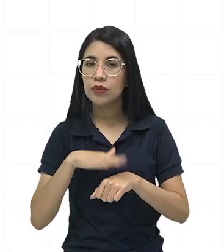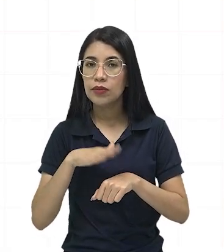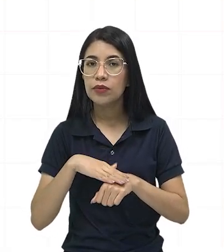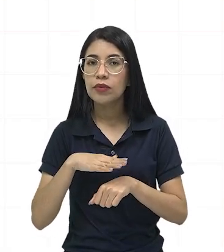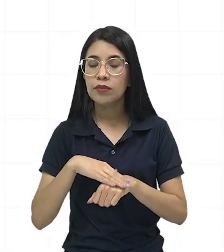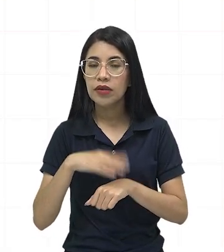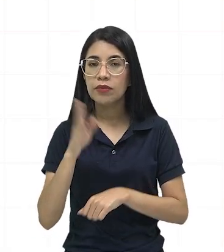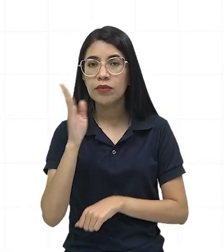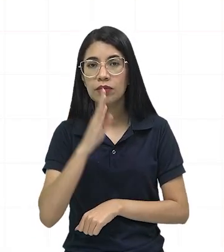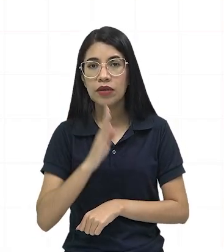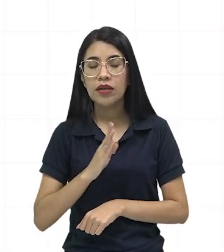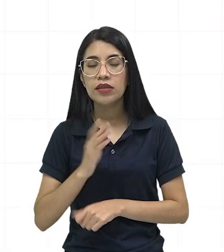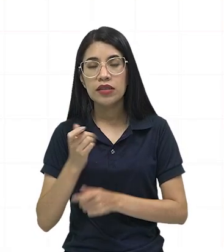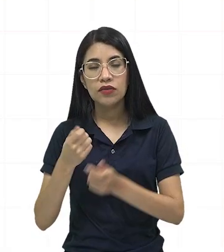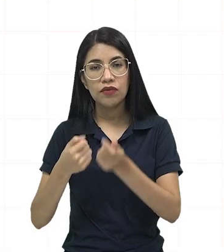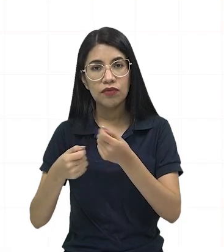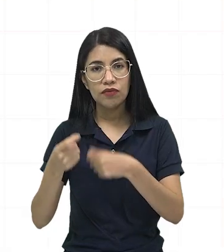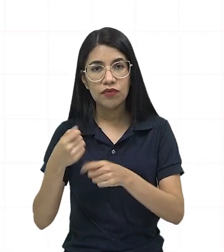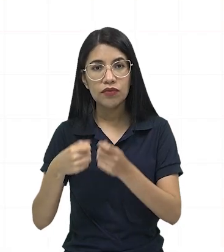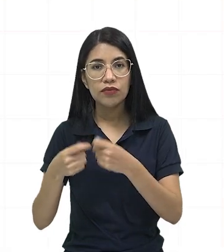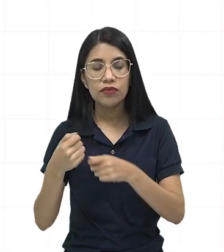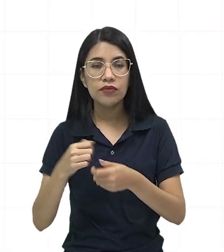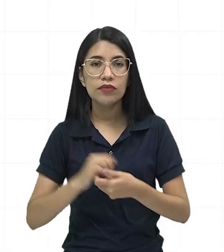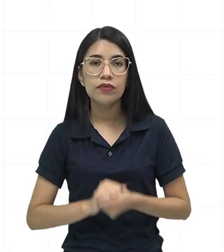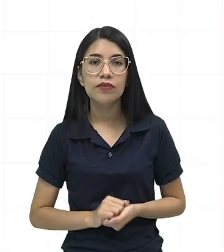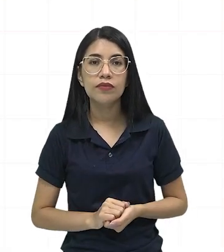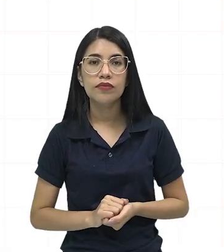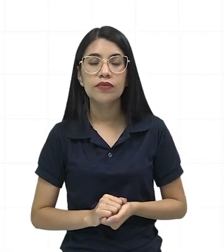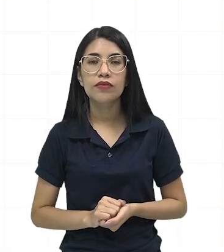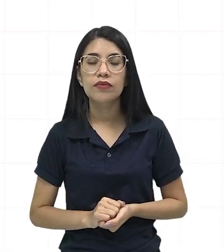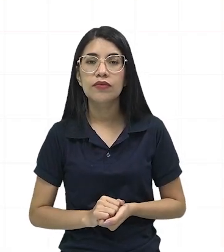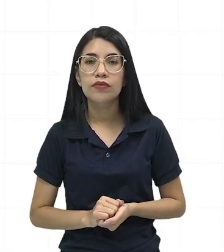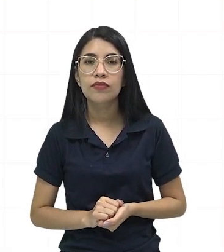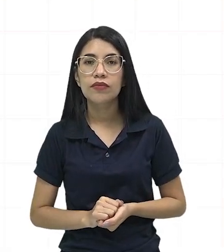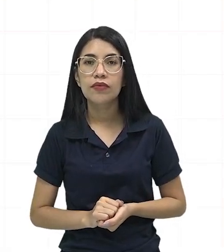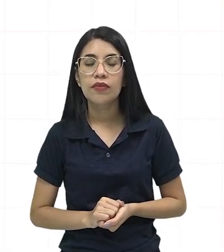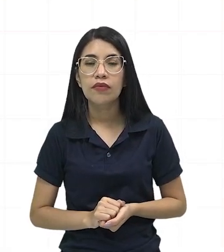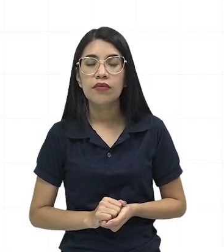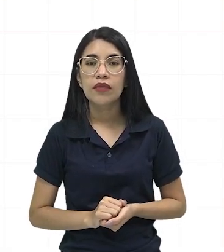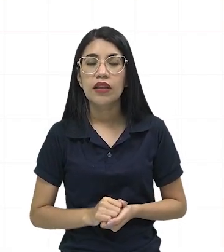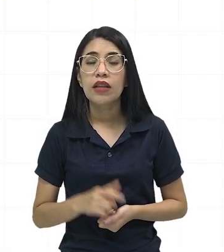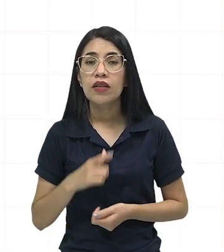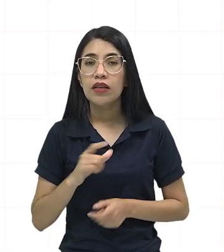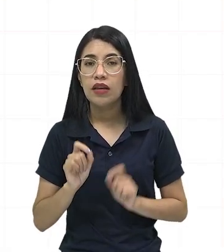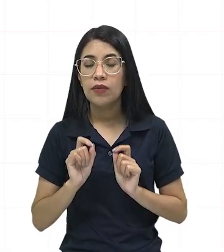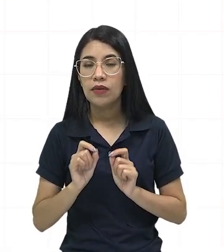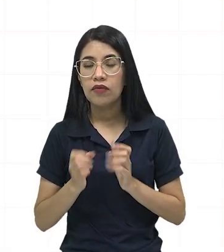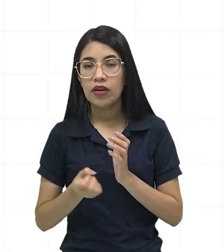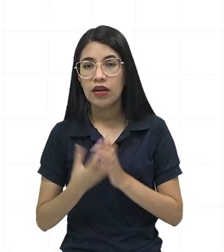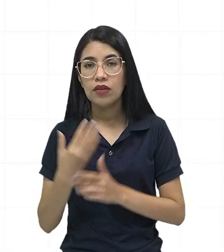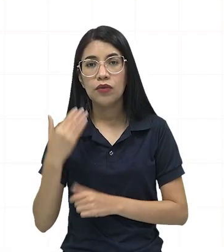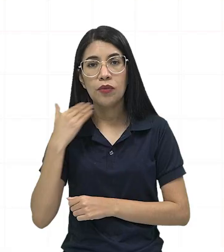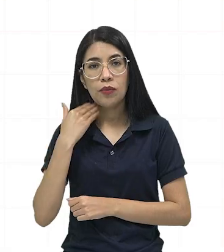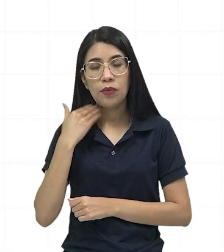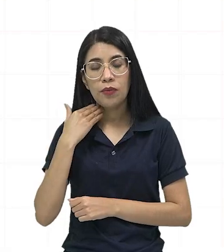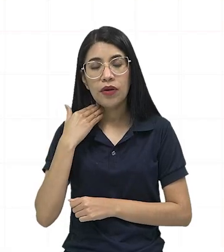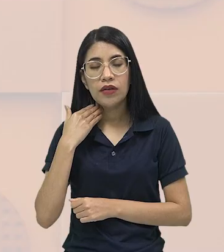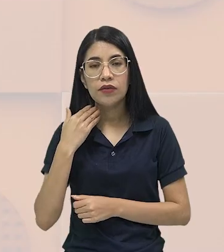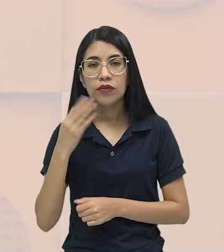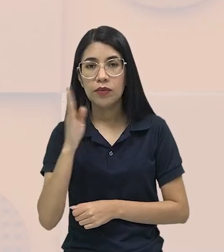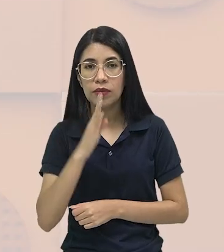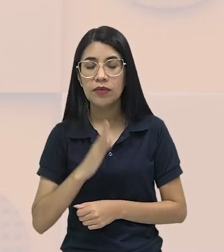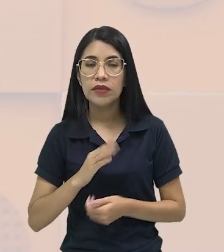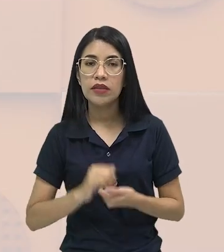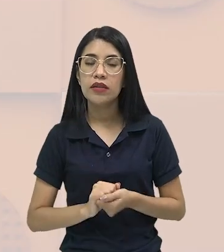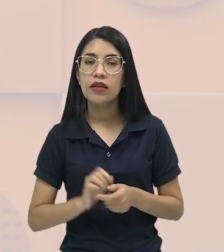nesse caso, a autonomia financeira, tá? Então, temos aí o Banco do Brasil, mais um passo no